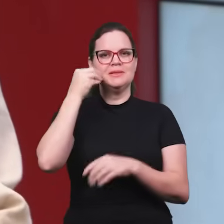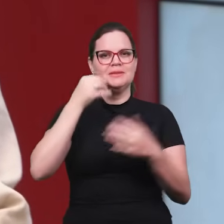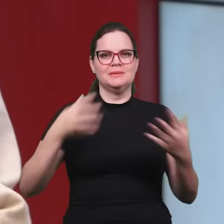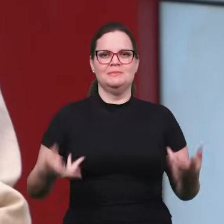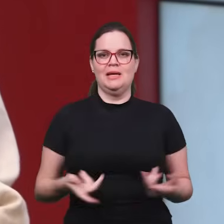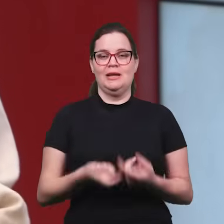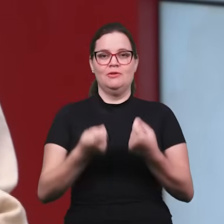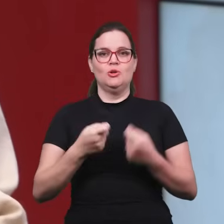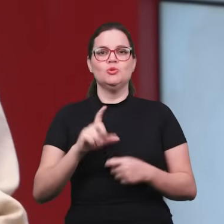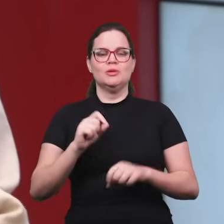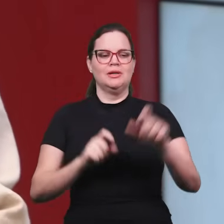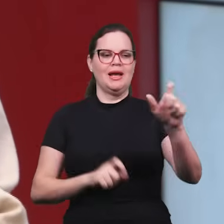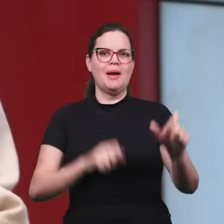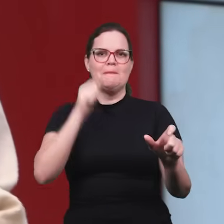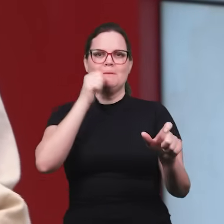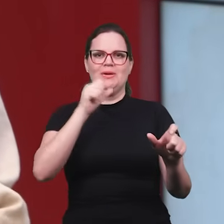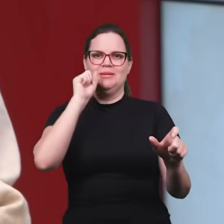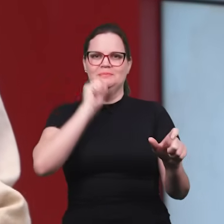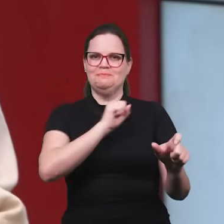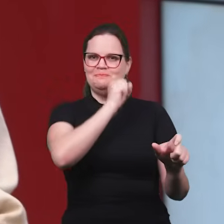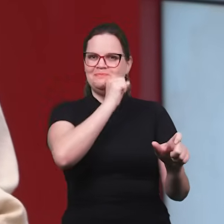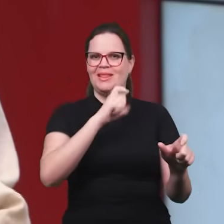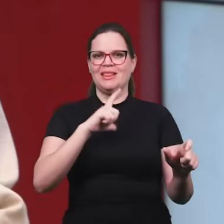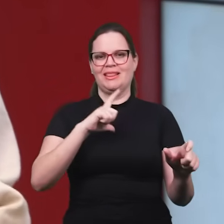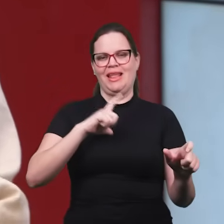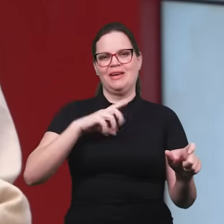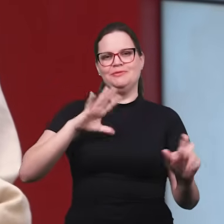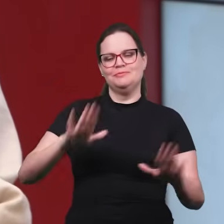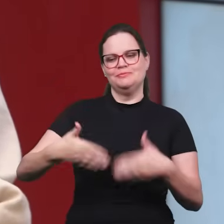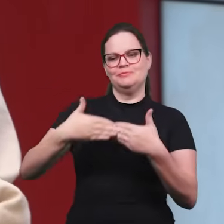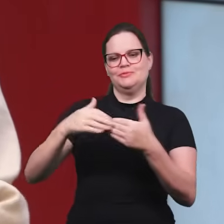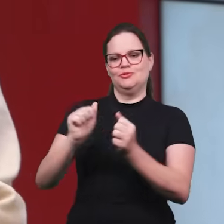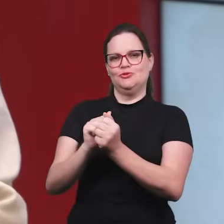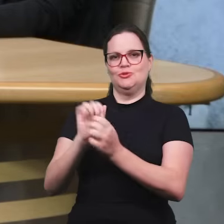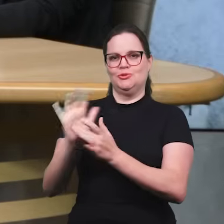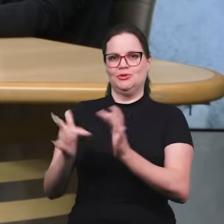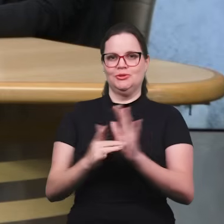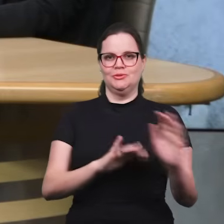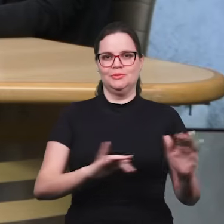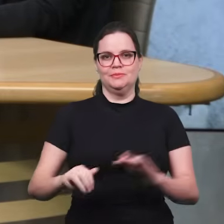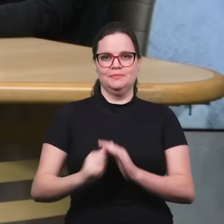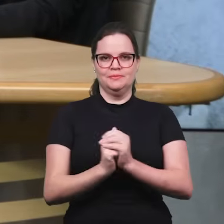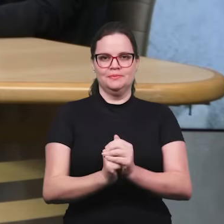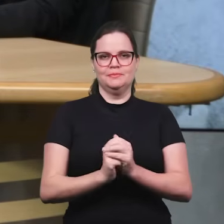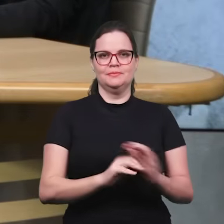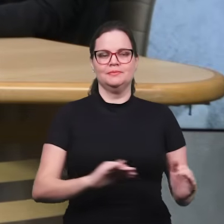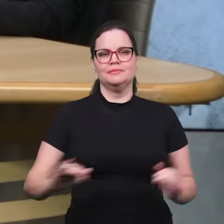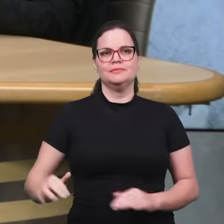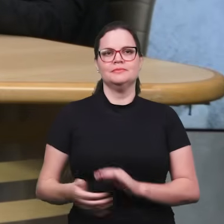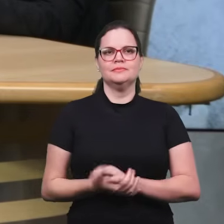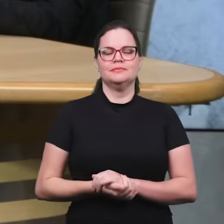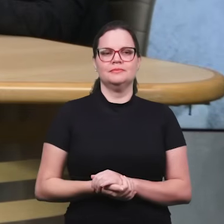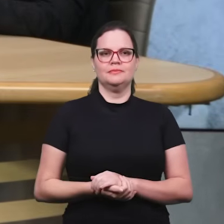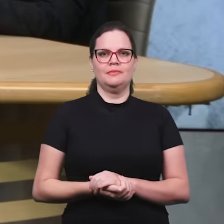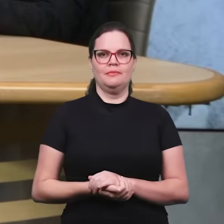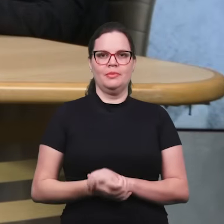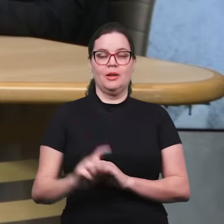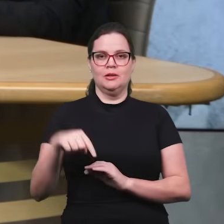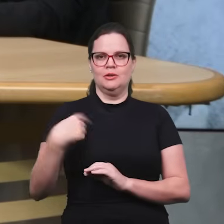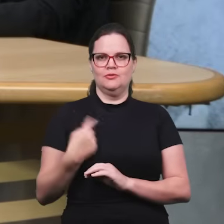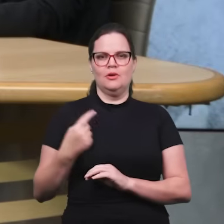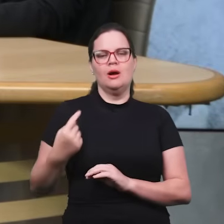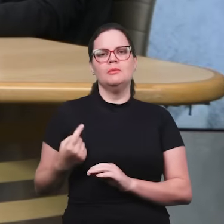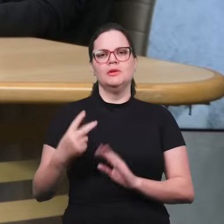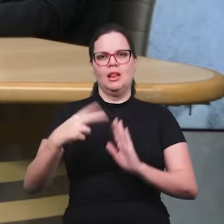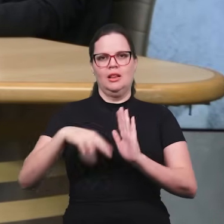experiência maravilhosa que aquela mulher samaritana teve com o Senhor Jesus. Amém. Nós vamos voltar um pouco aqui